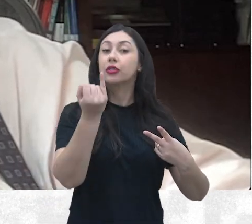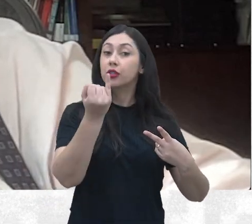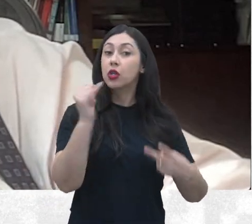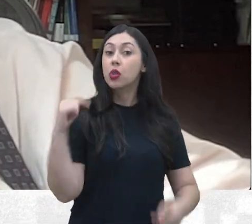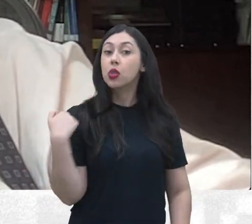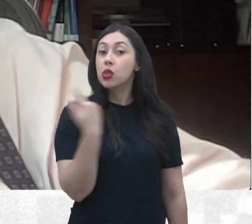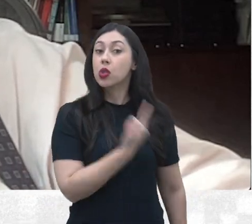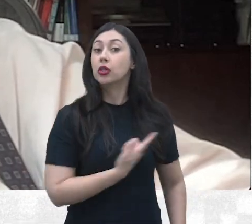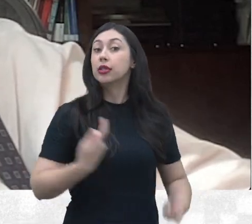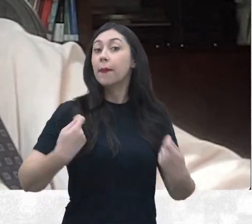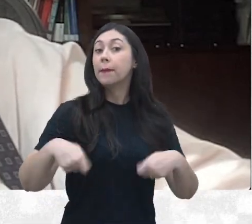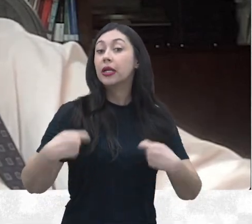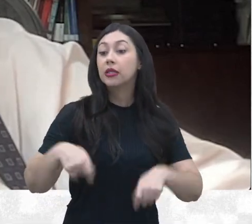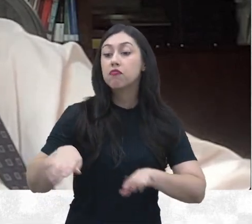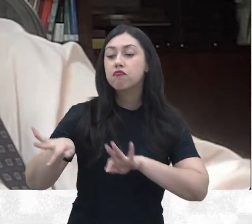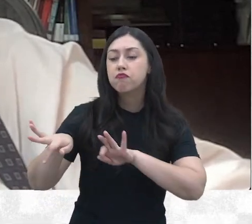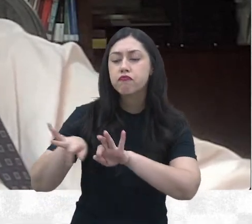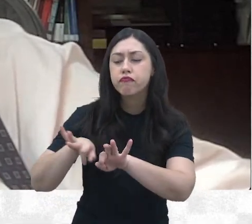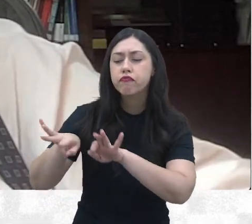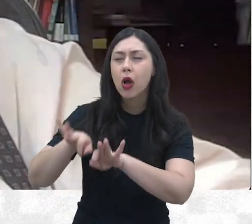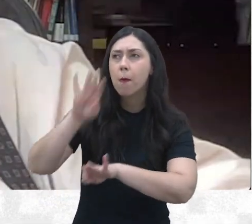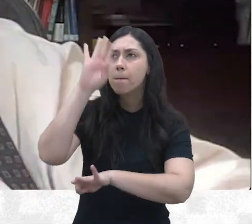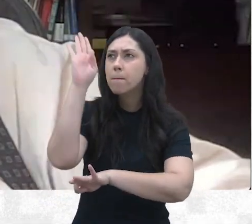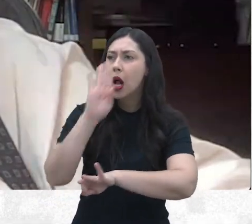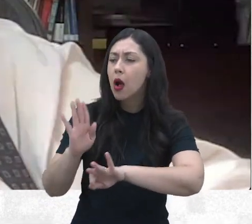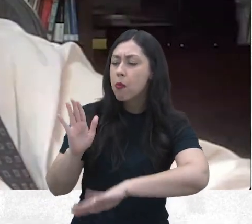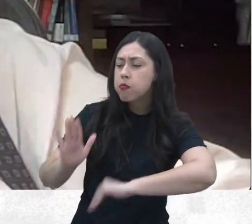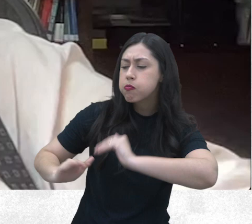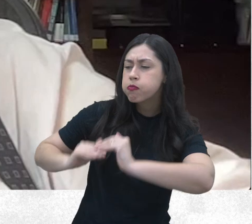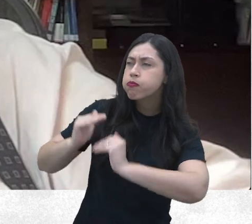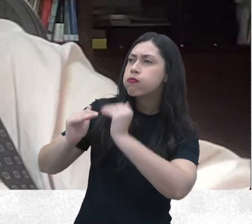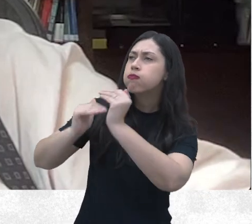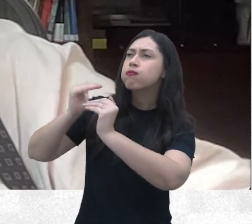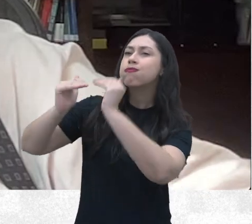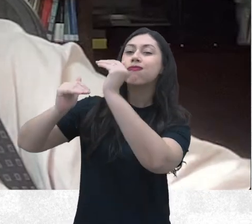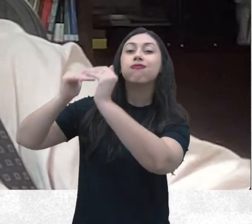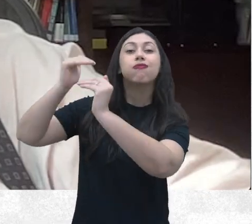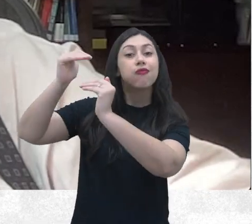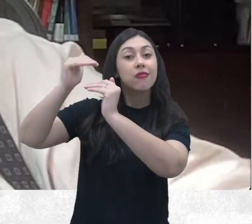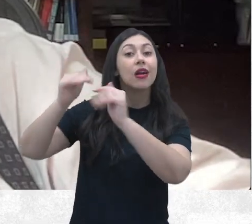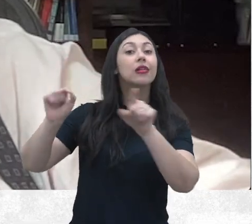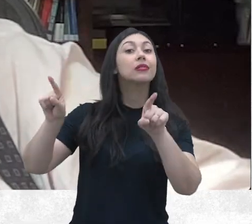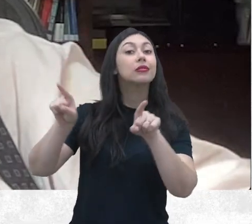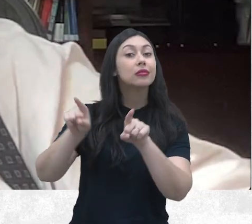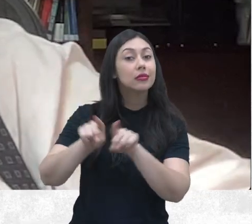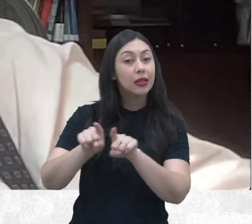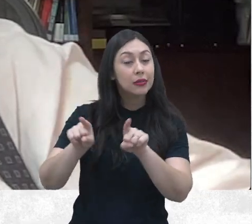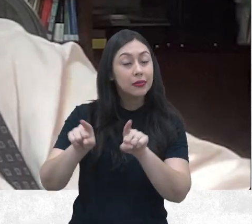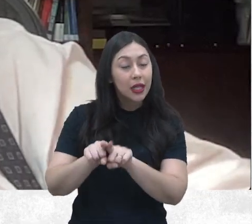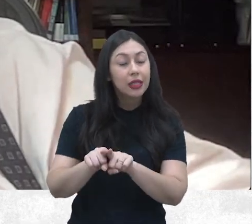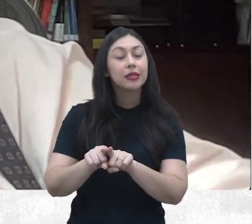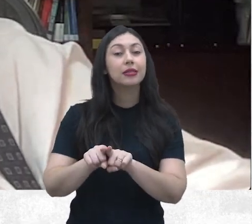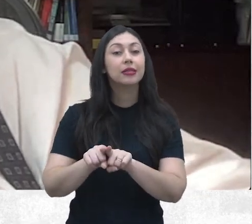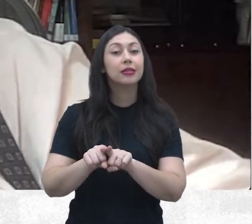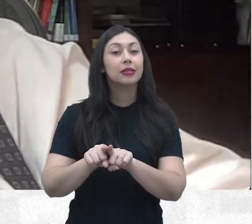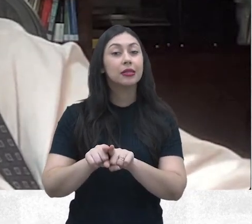Nós temos que conseguir melhorar o Brasil, fazendo o Brasil continuar crescendo, e, além disso,